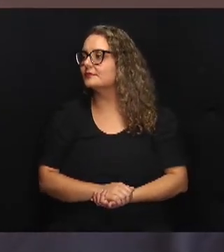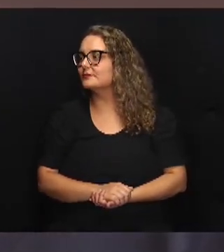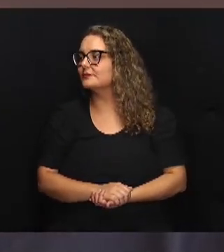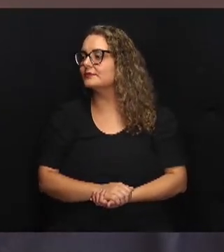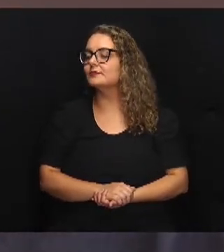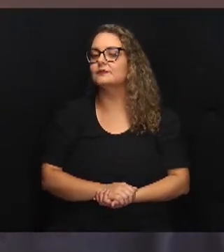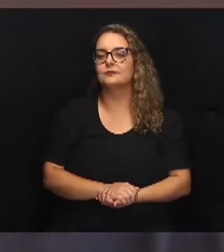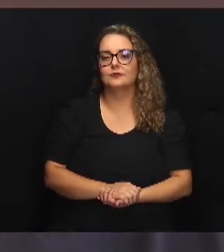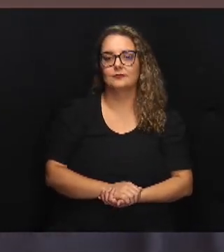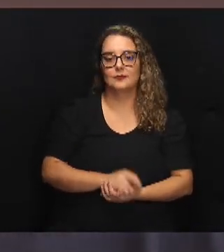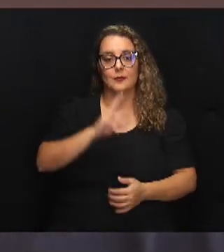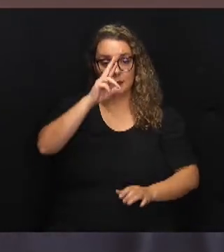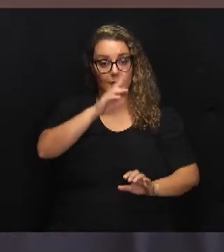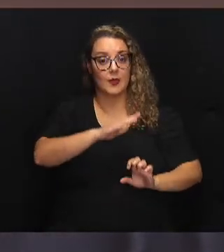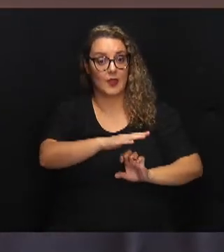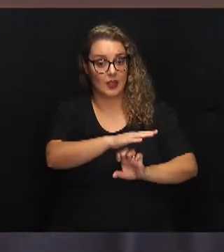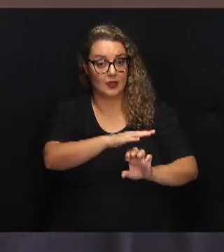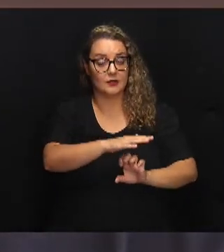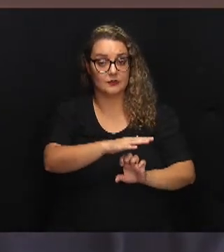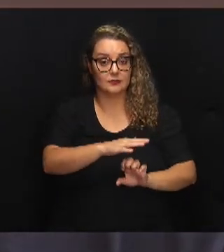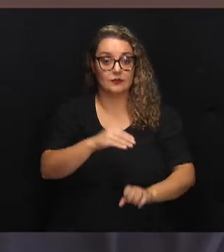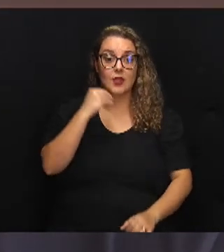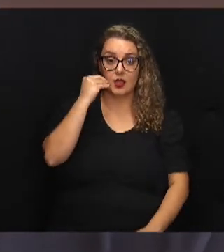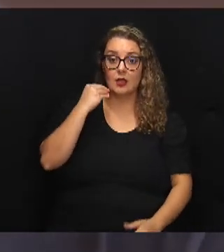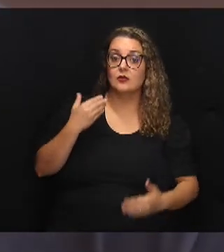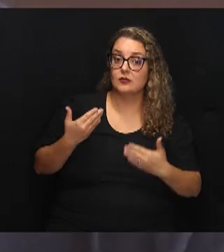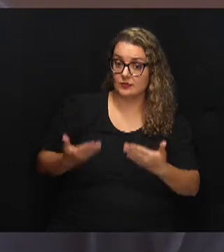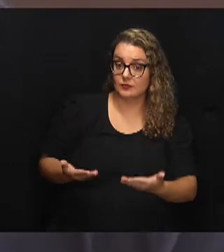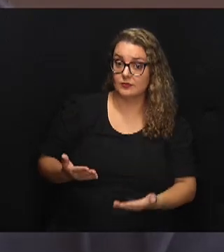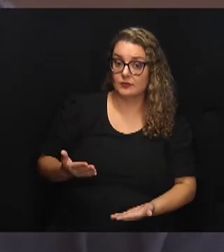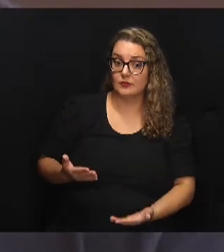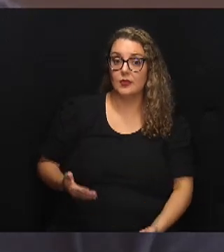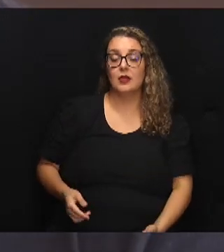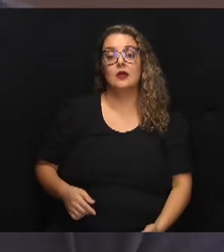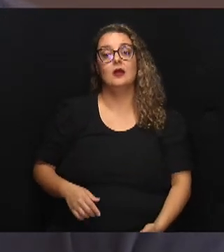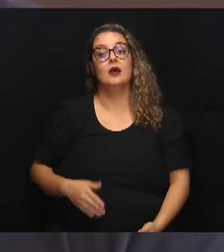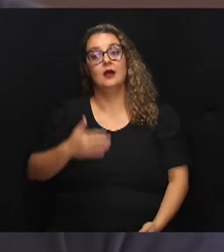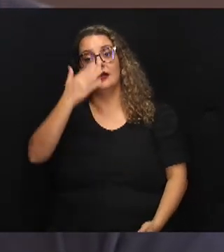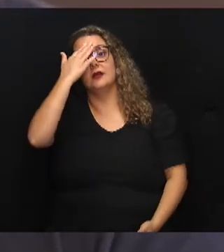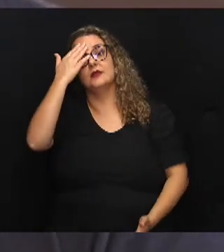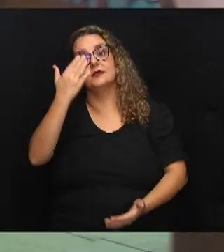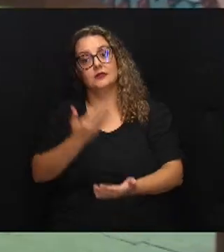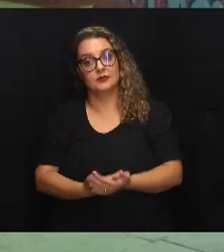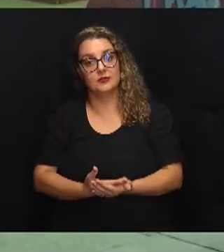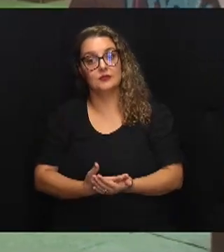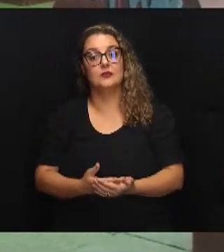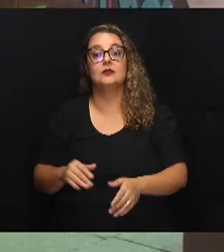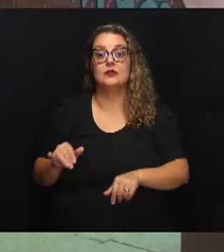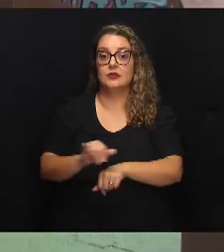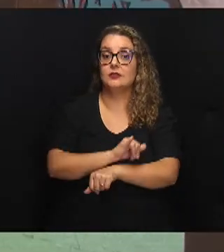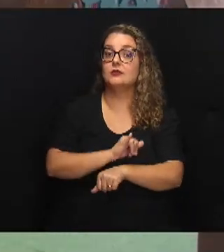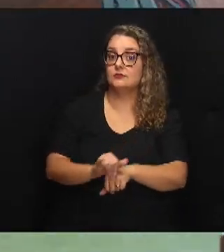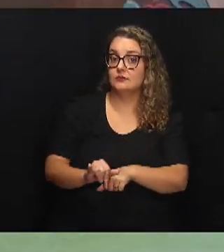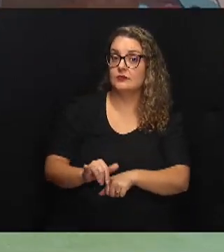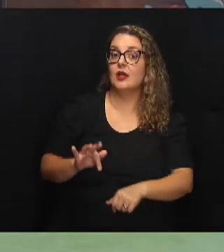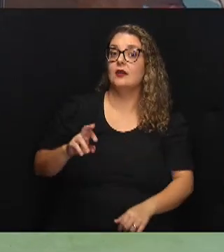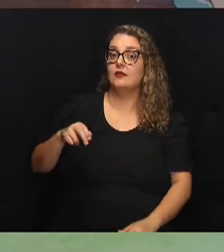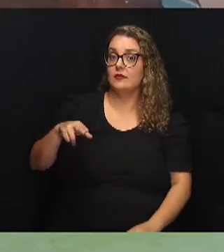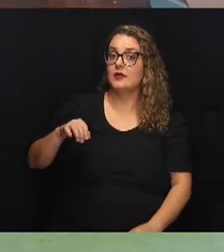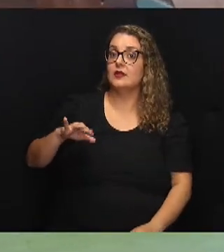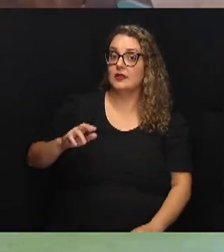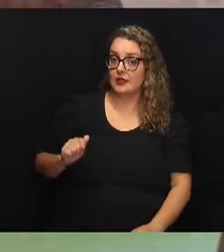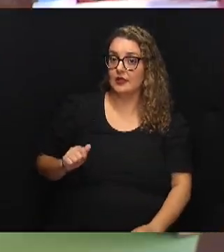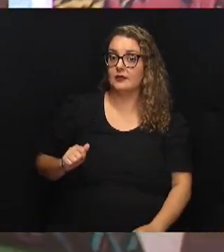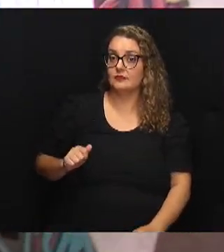O empresário, que traz muito dessa experiência do networking, acredita que a estratégia da franquia será